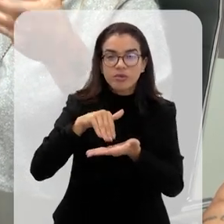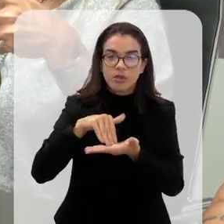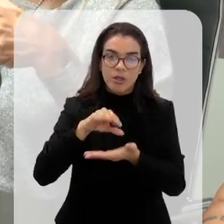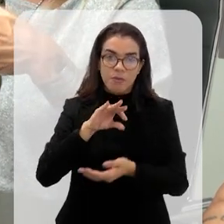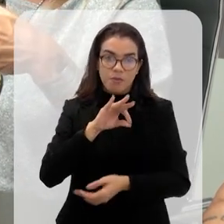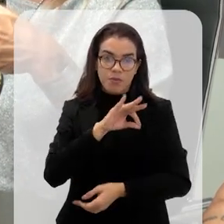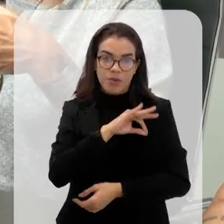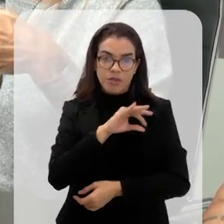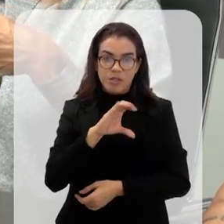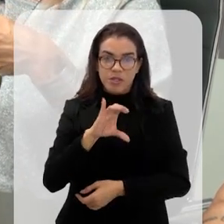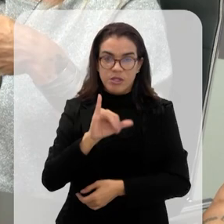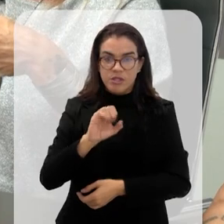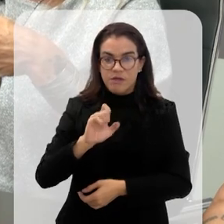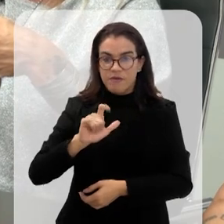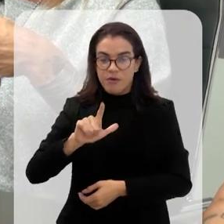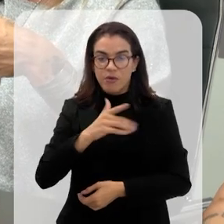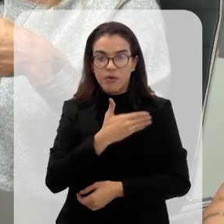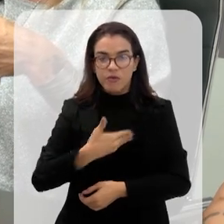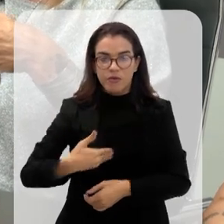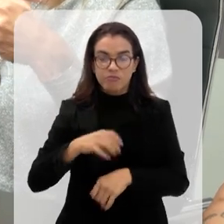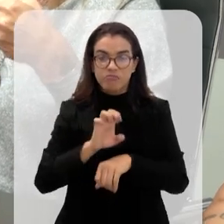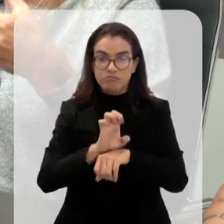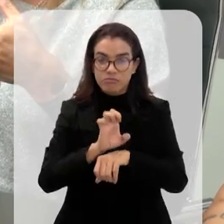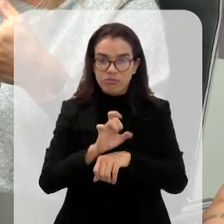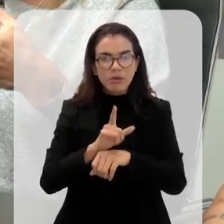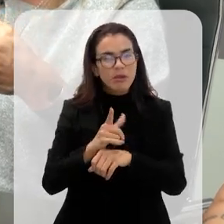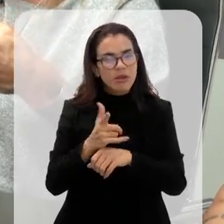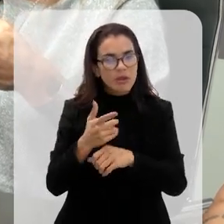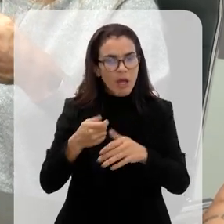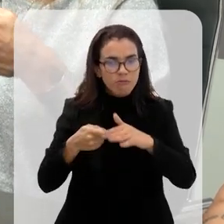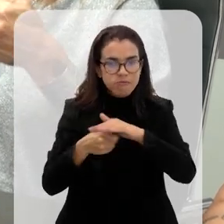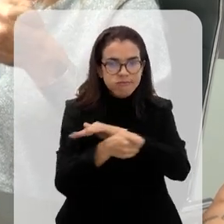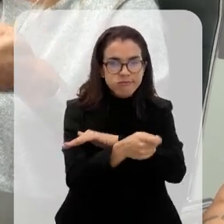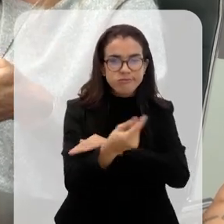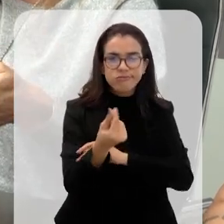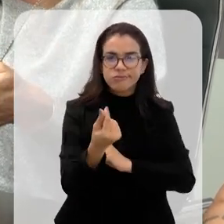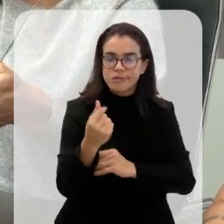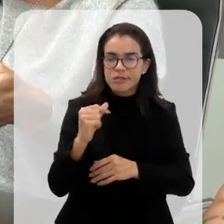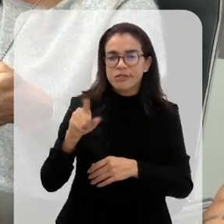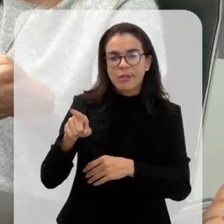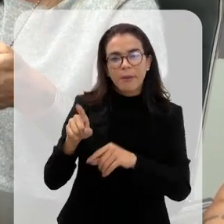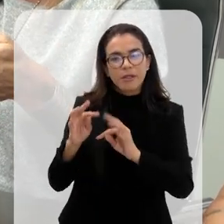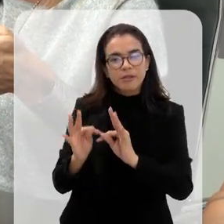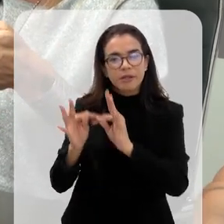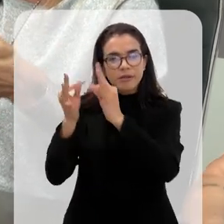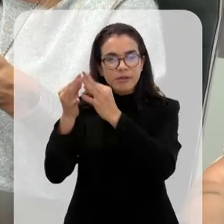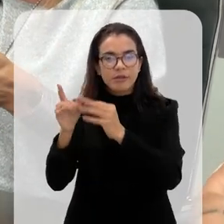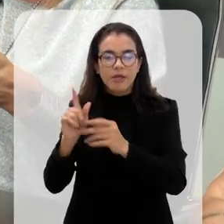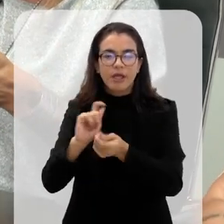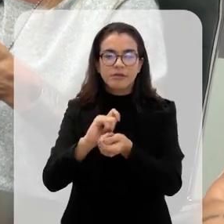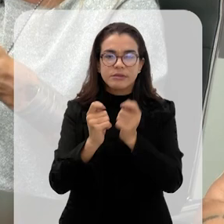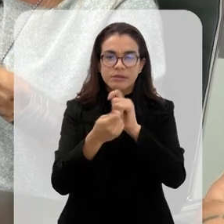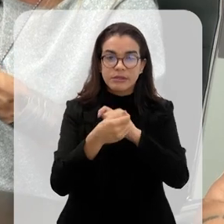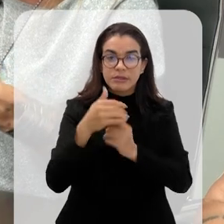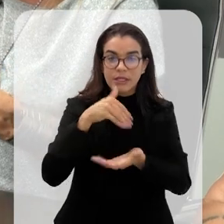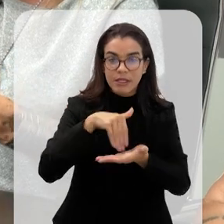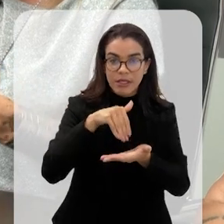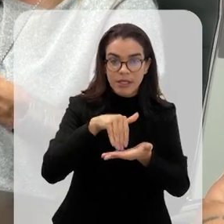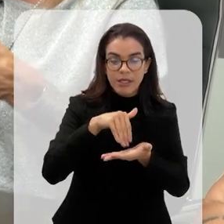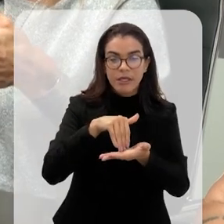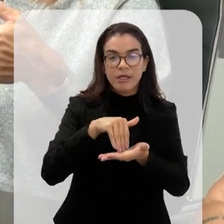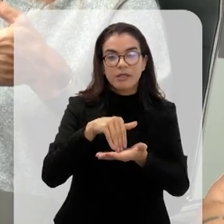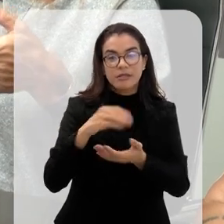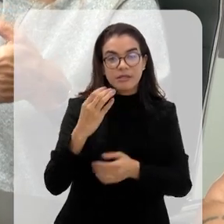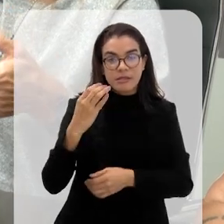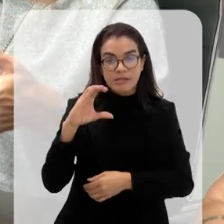O secretário de Polícia Civil, governo do Estado do Rio, está investindo em tecnologia, tanto que temos a Secretaria de Transformação